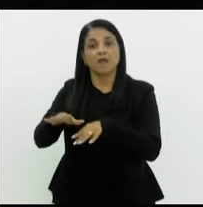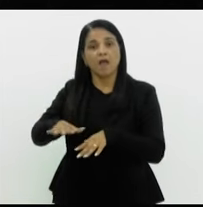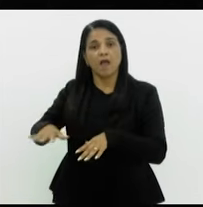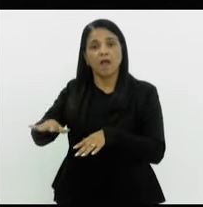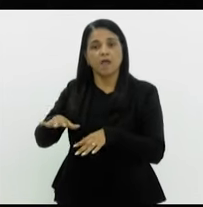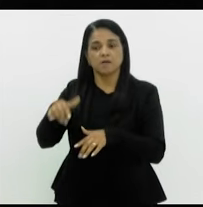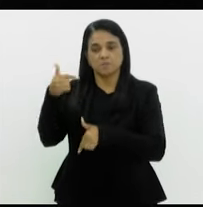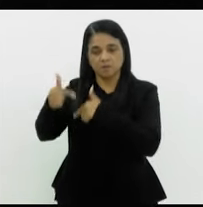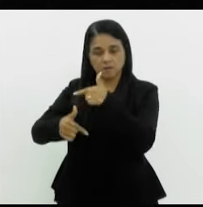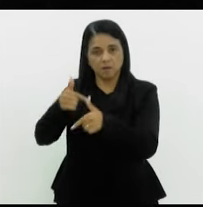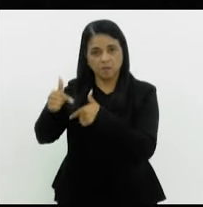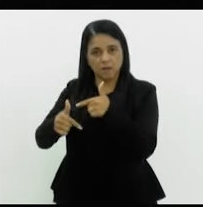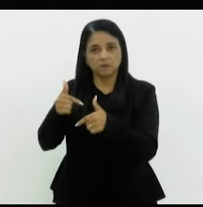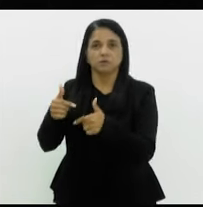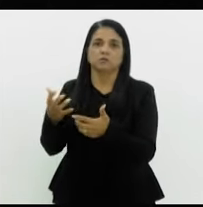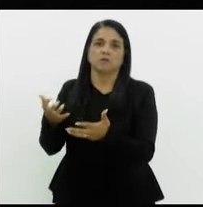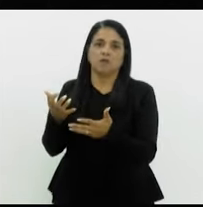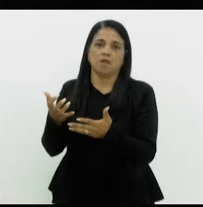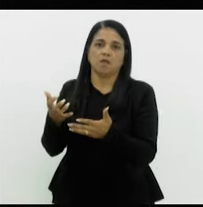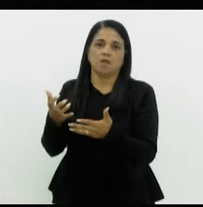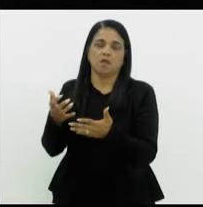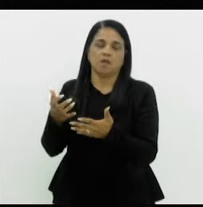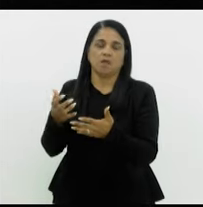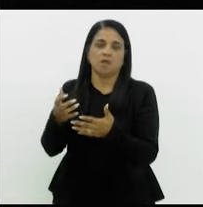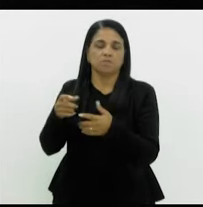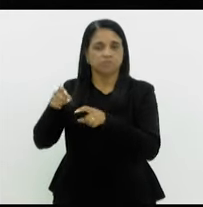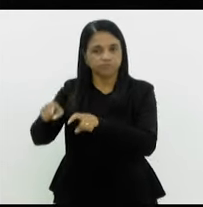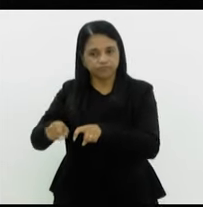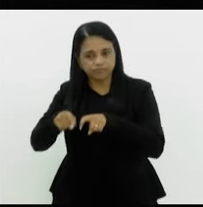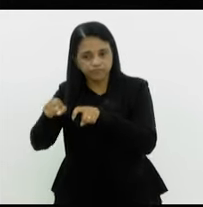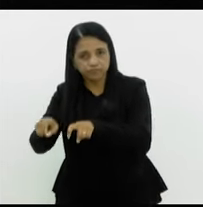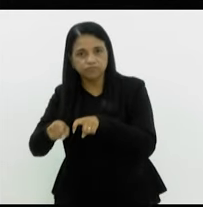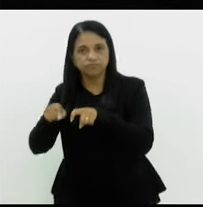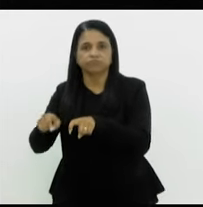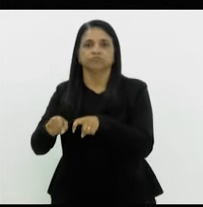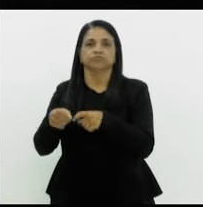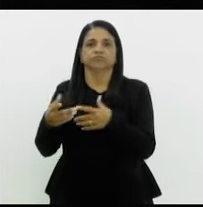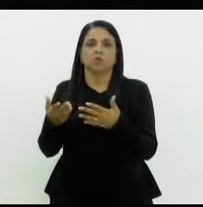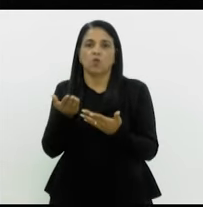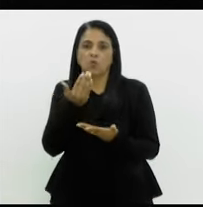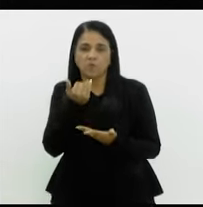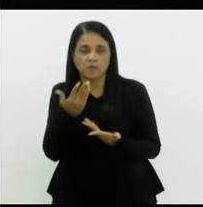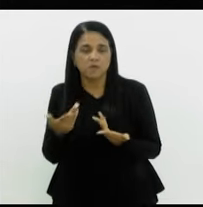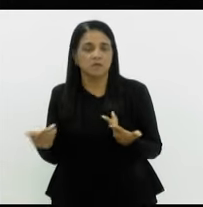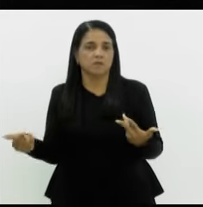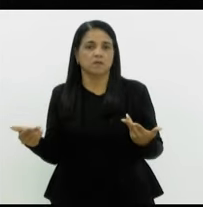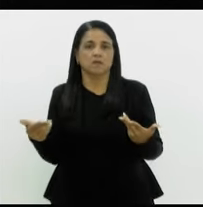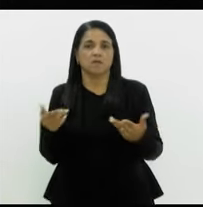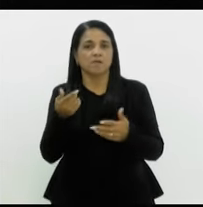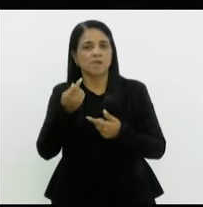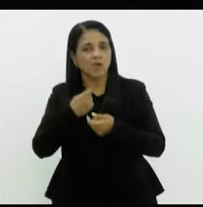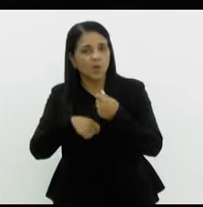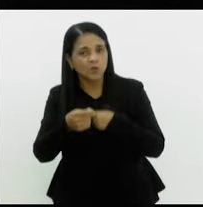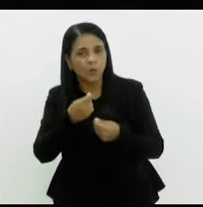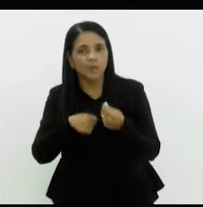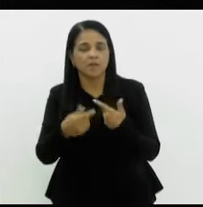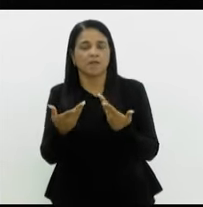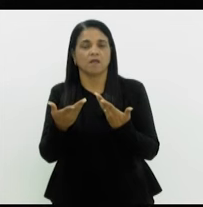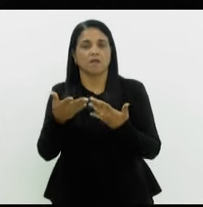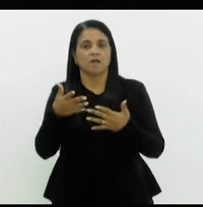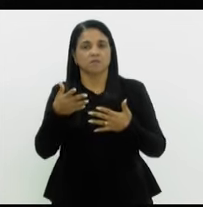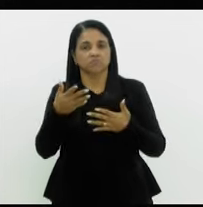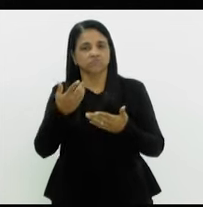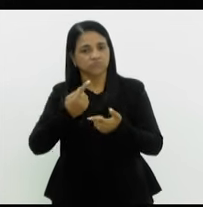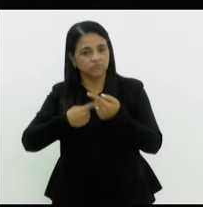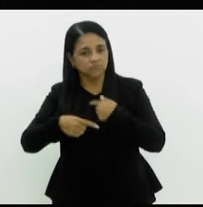para trabalhadores de verdade, que vão gerar movimentos de terra, produzir comida, movimentar a economia e assim tornar a